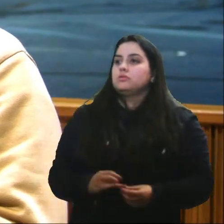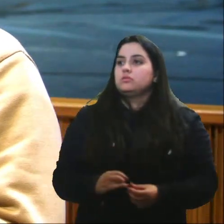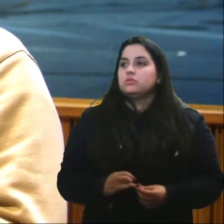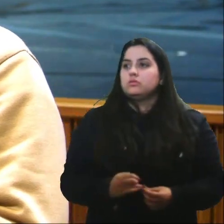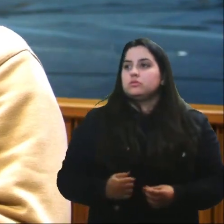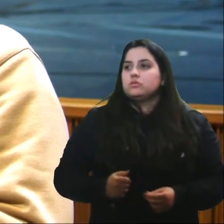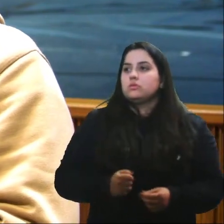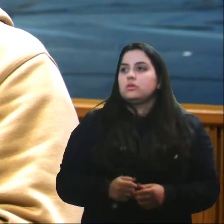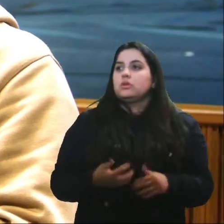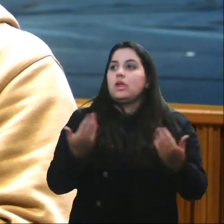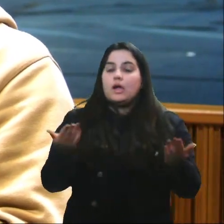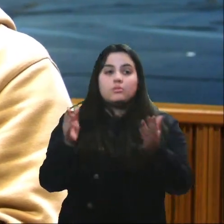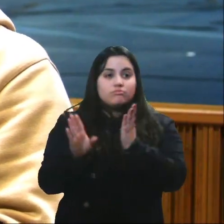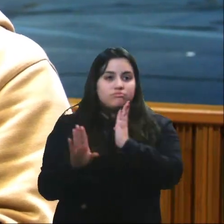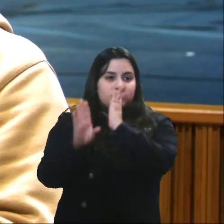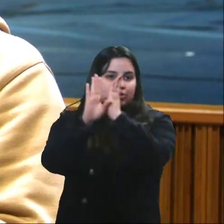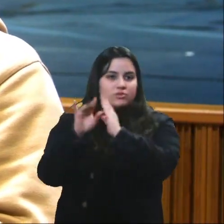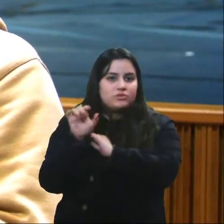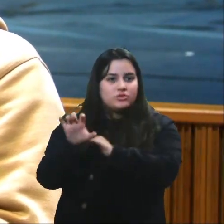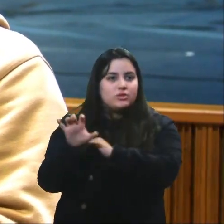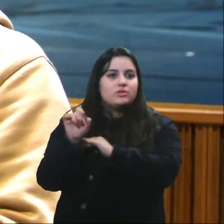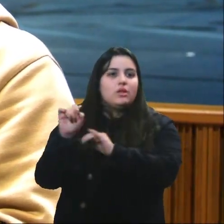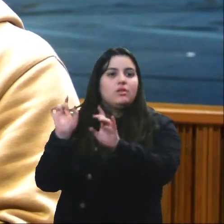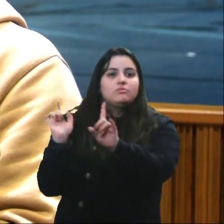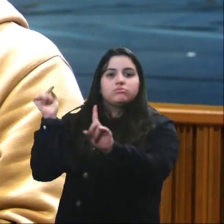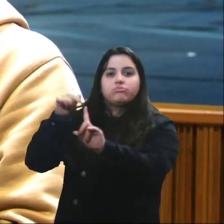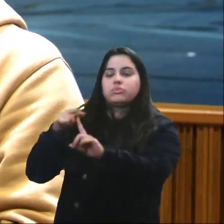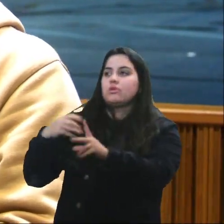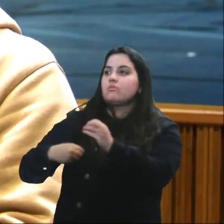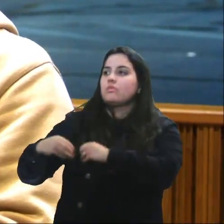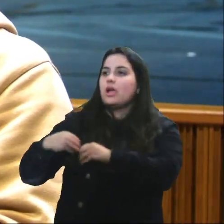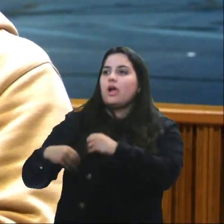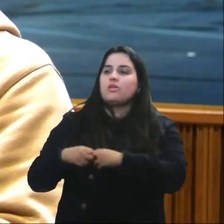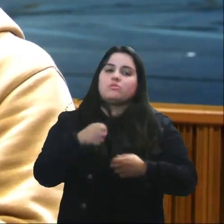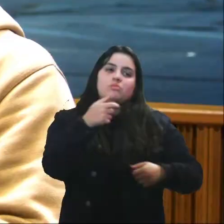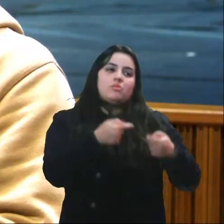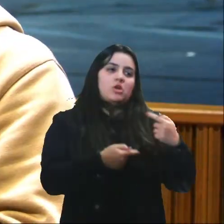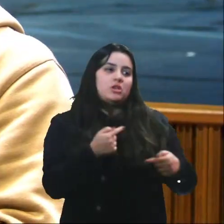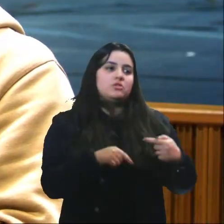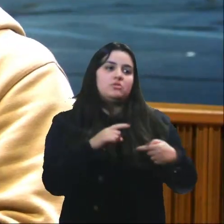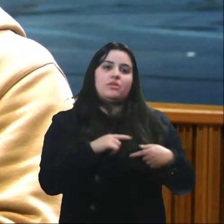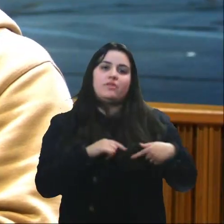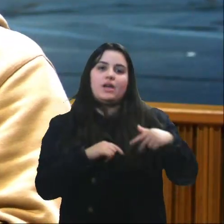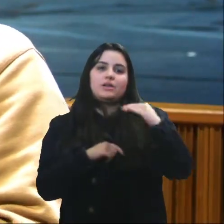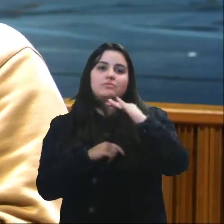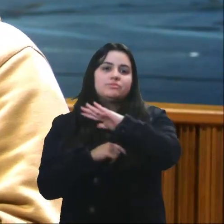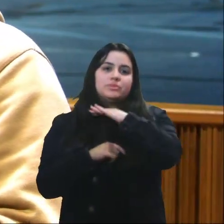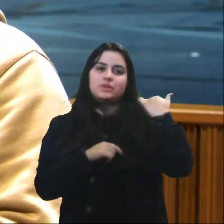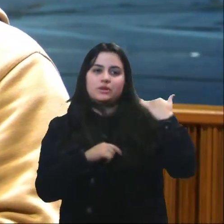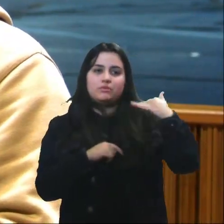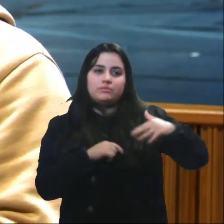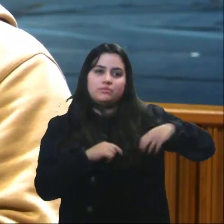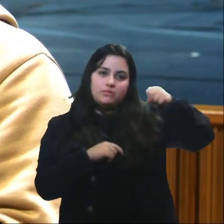disso ele apontou um pecado de um político foi lá e cortou a cabeça dele.